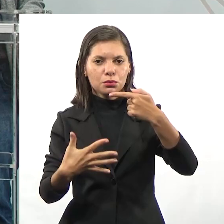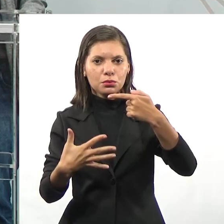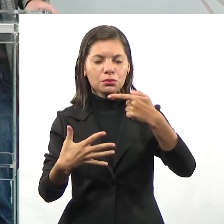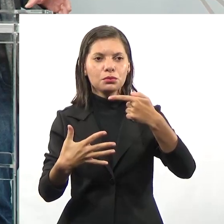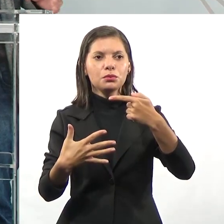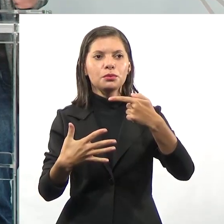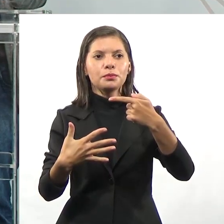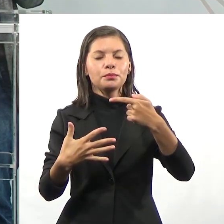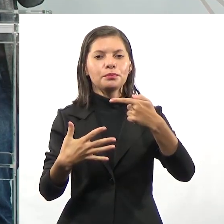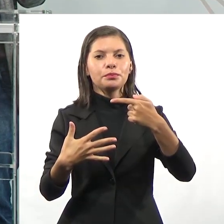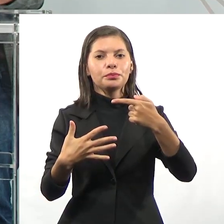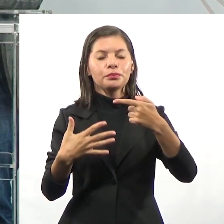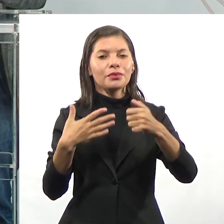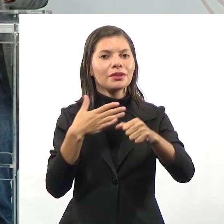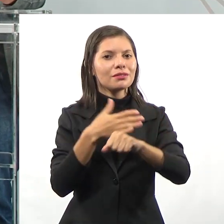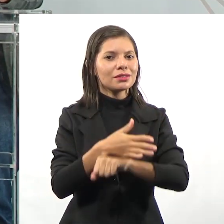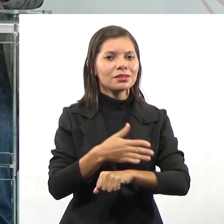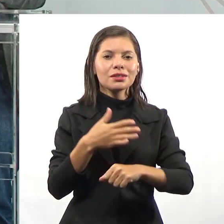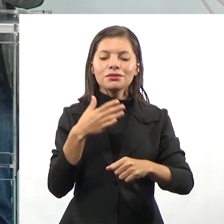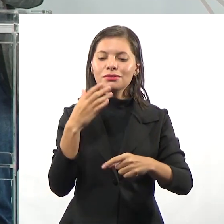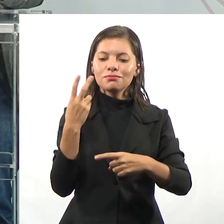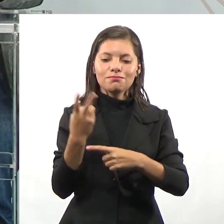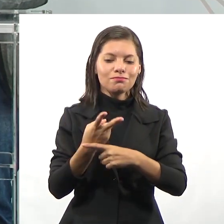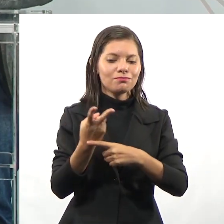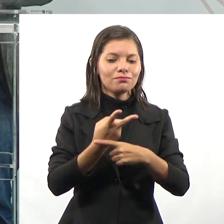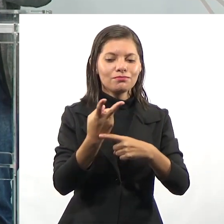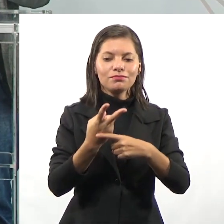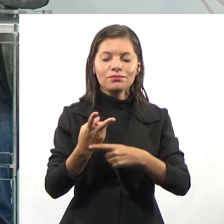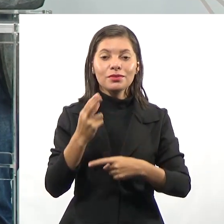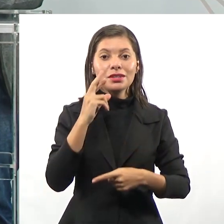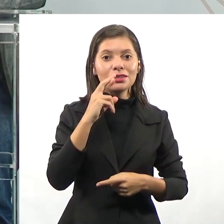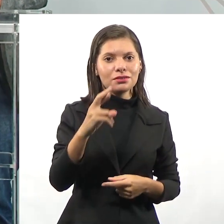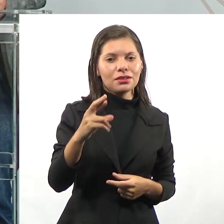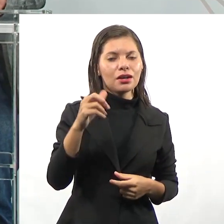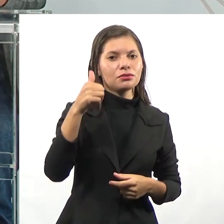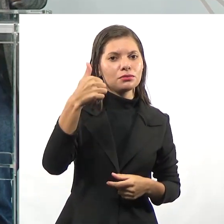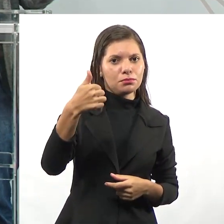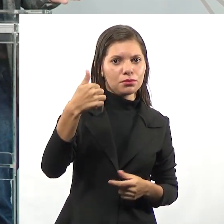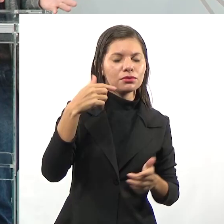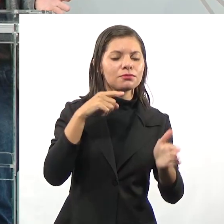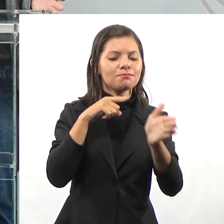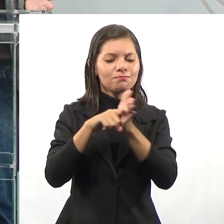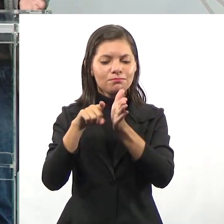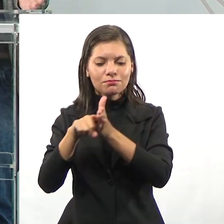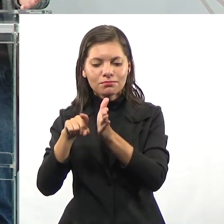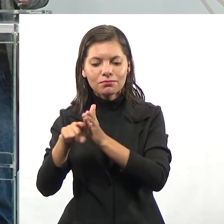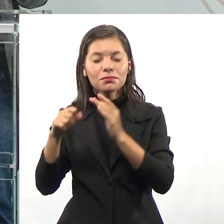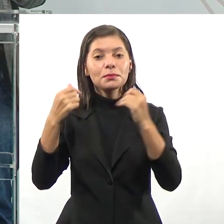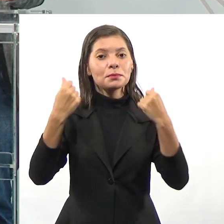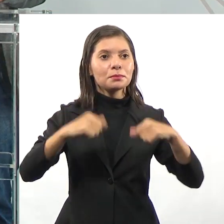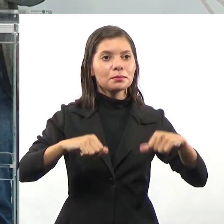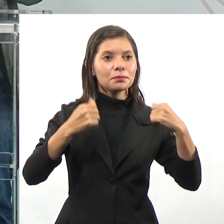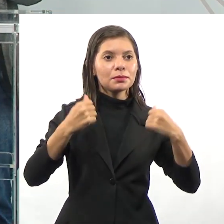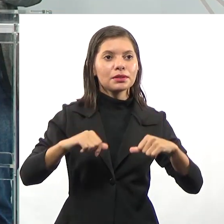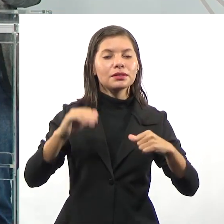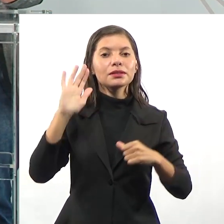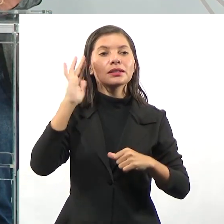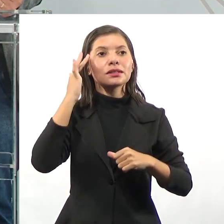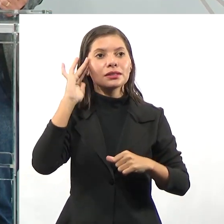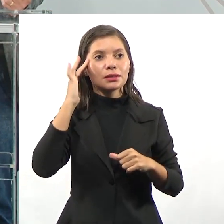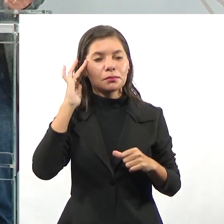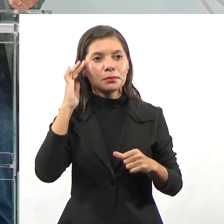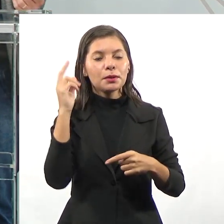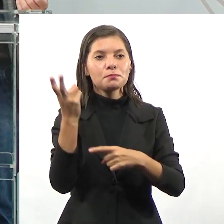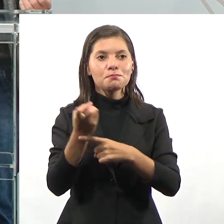da Google, já que é uma fonte de busca e pode trazer resultados para a nossa pesquisa, e aí para isso a gente